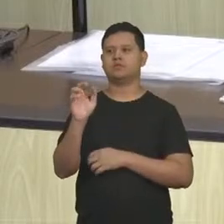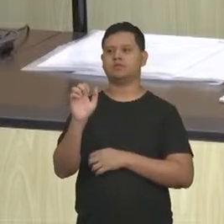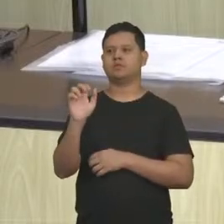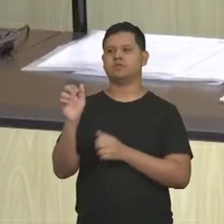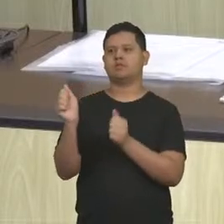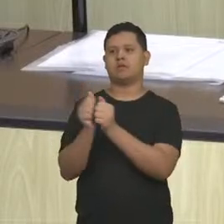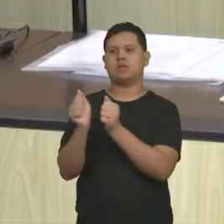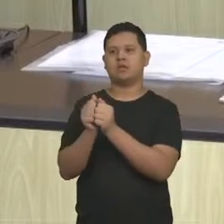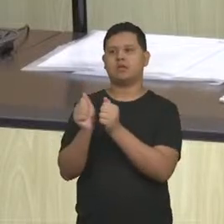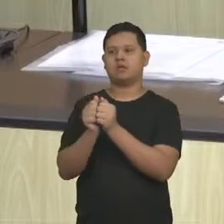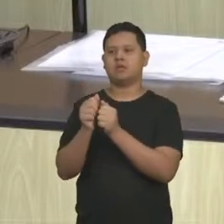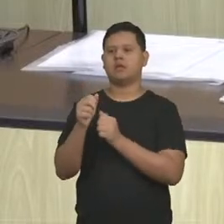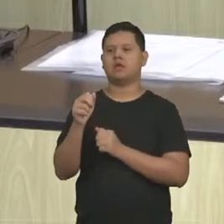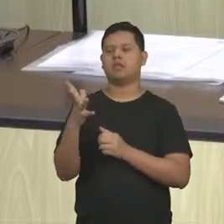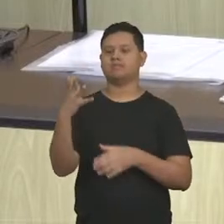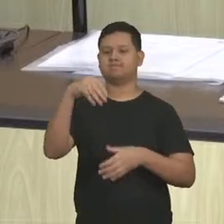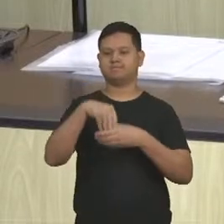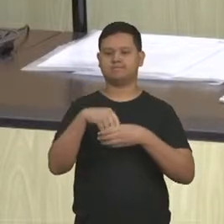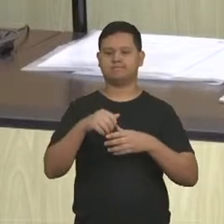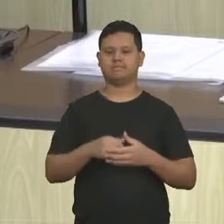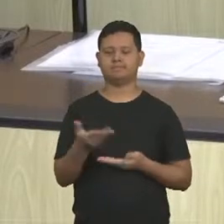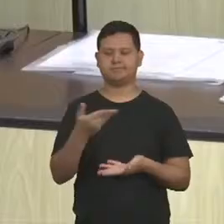e Ecologia Integral.